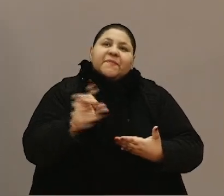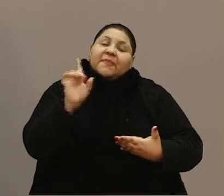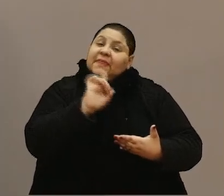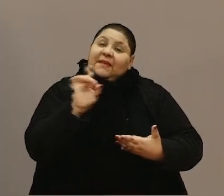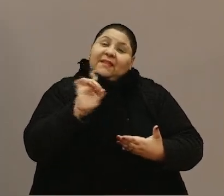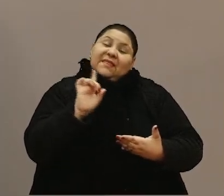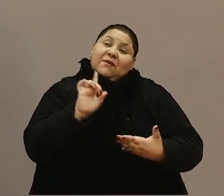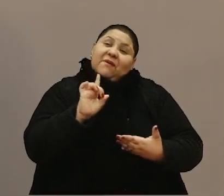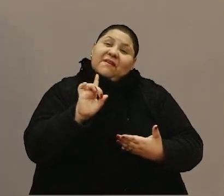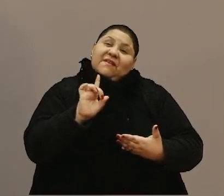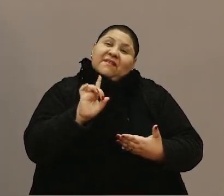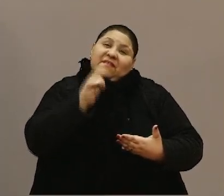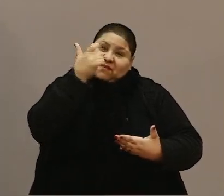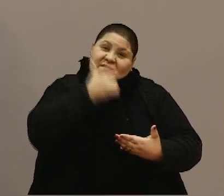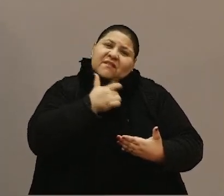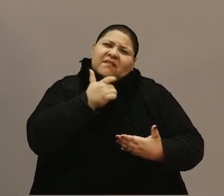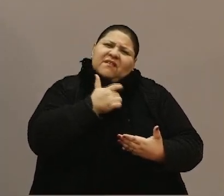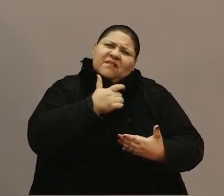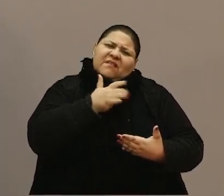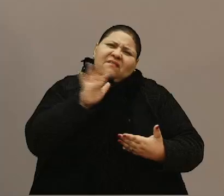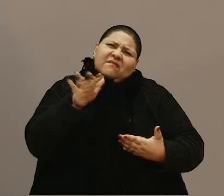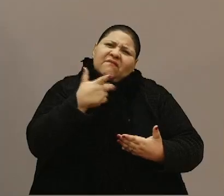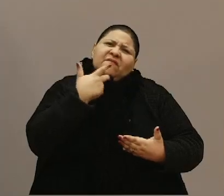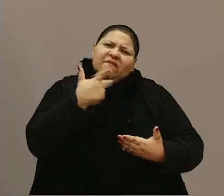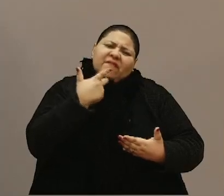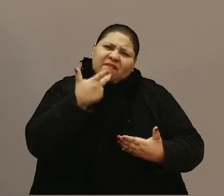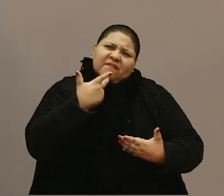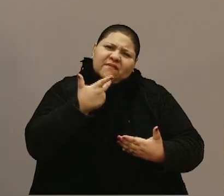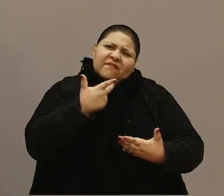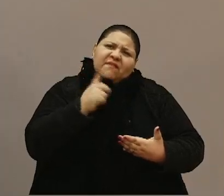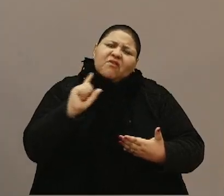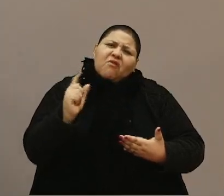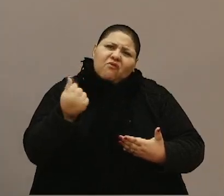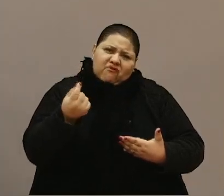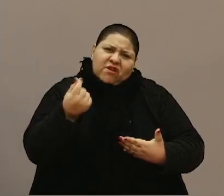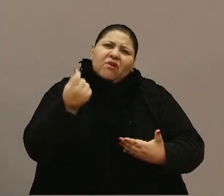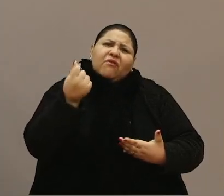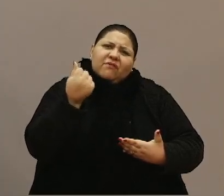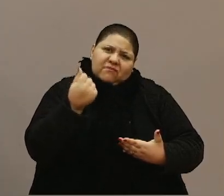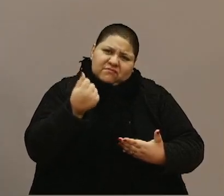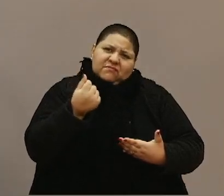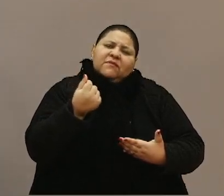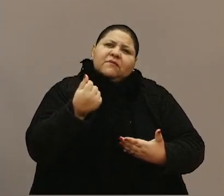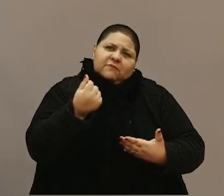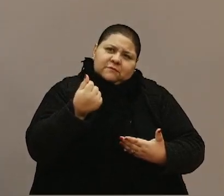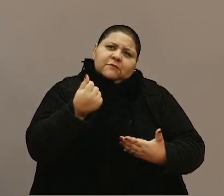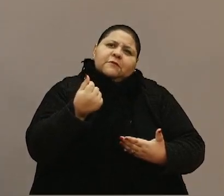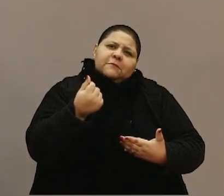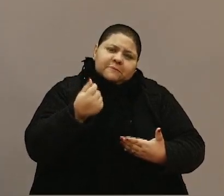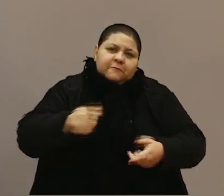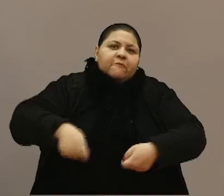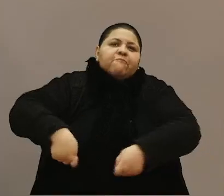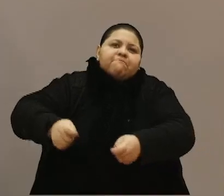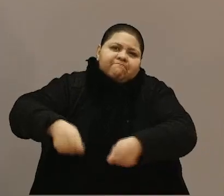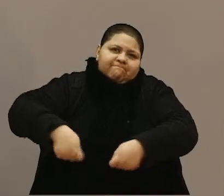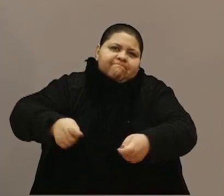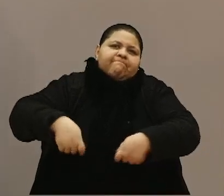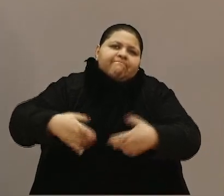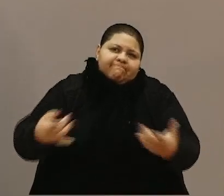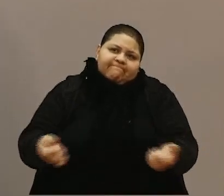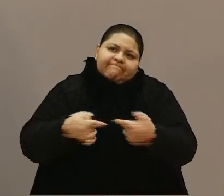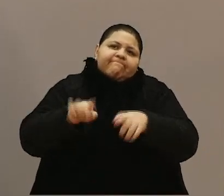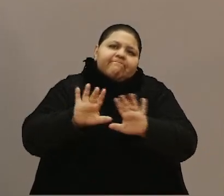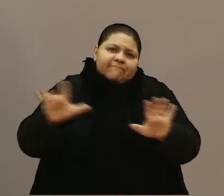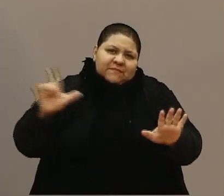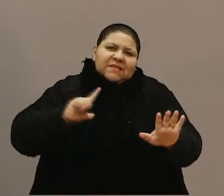nada de... Sim. Eu acho que vai dar, eu acho que o senhor vai falar, né, vereador, sobre o valor que foi gasto ali, né? Mas enfim,